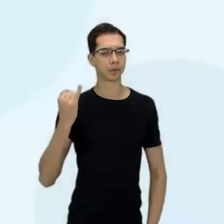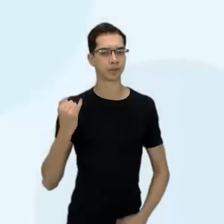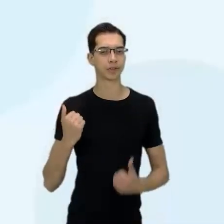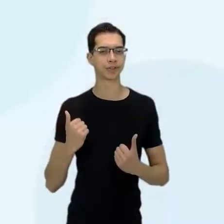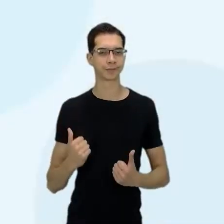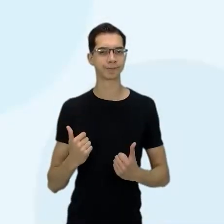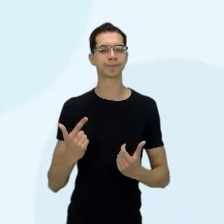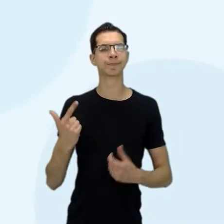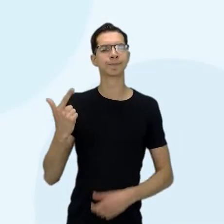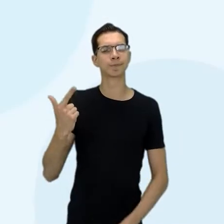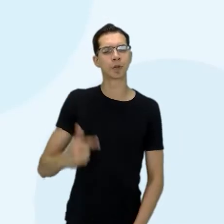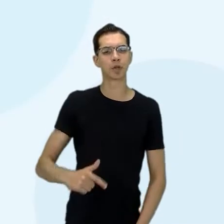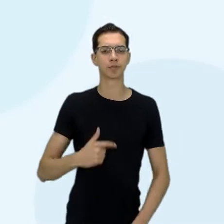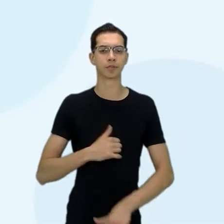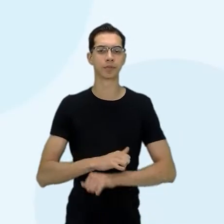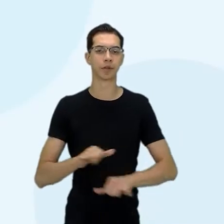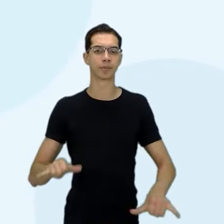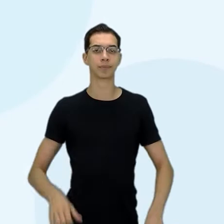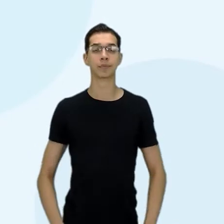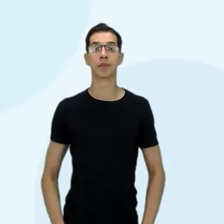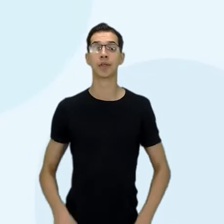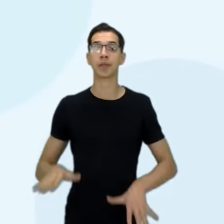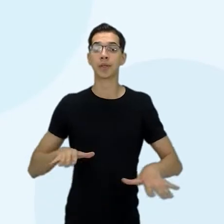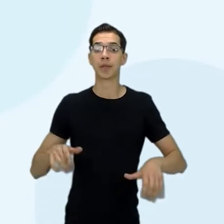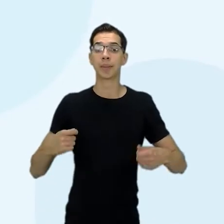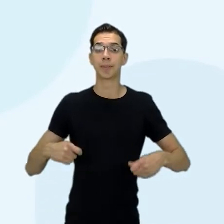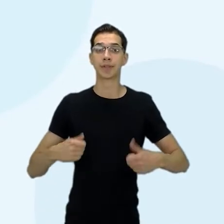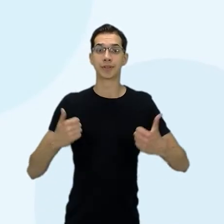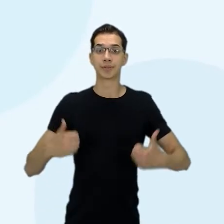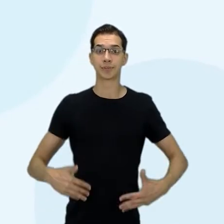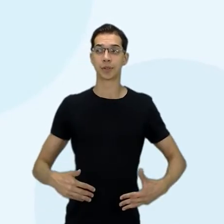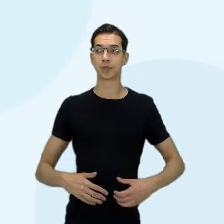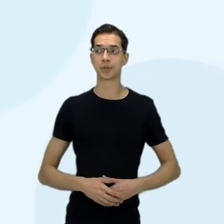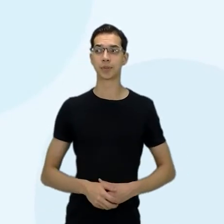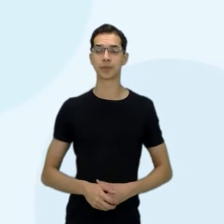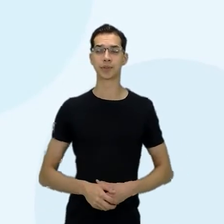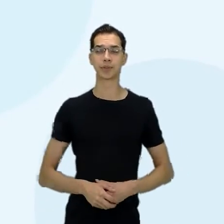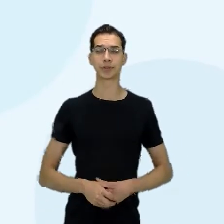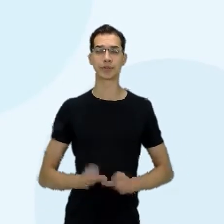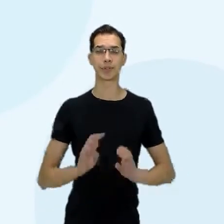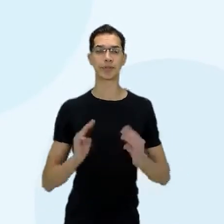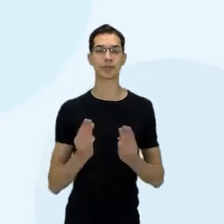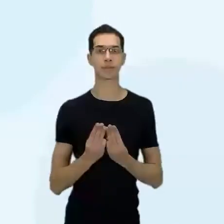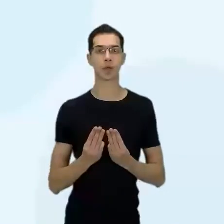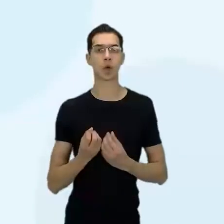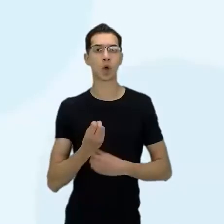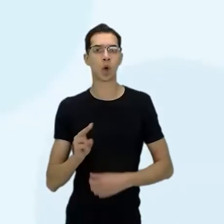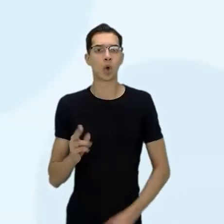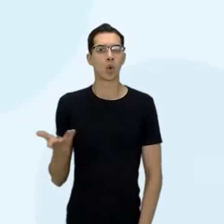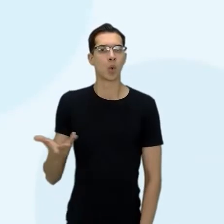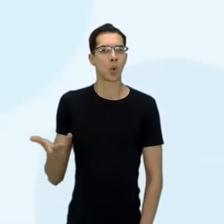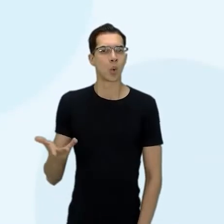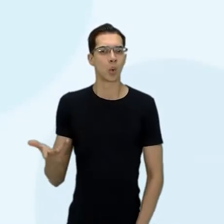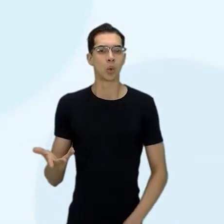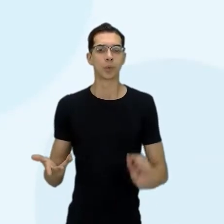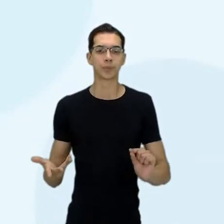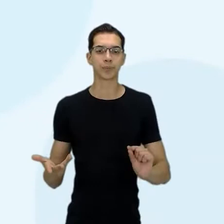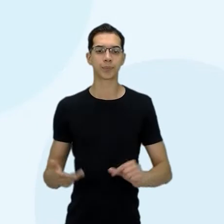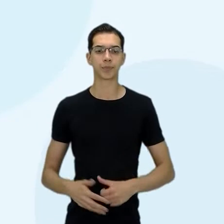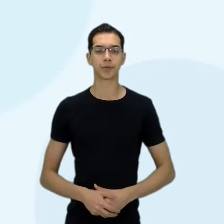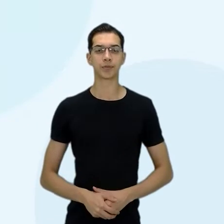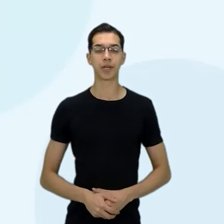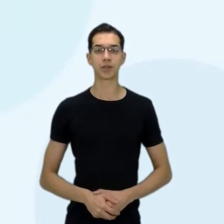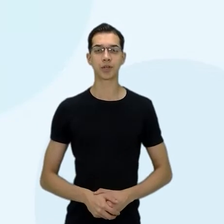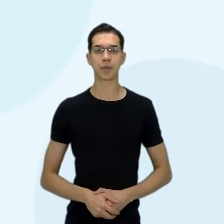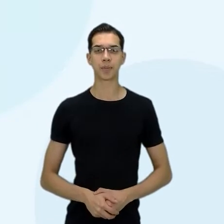vamos a elas, então. Precisamos falar de massa e velocidade, senão as coisas não andam aqui, hein? Nessa fase introdutória, vamos apenas nos preocupar